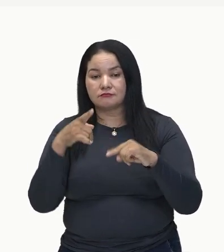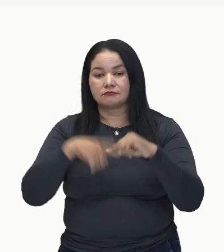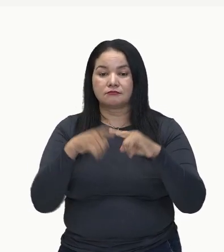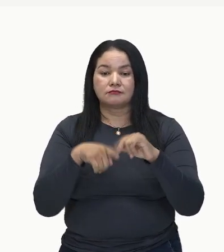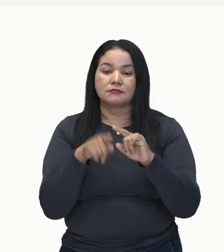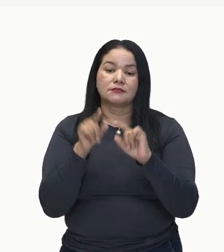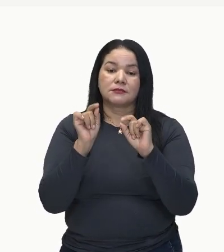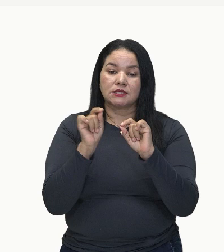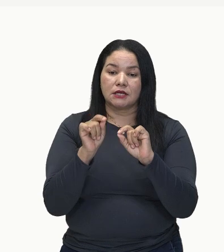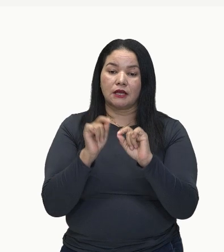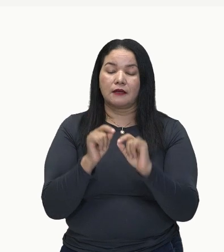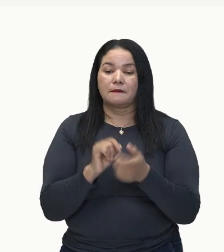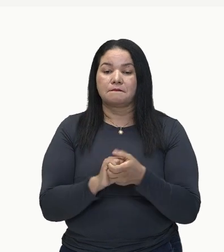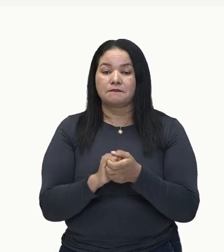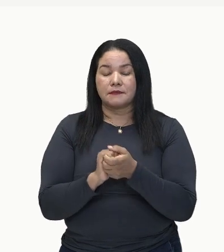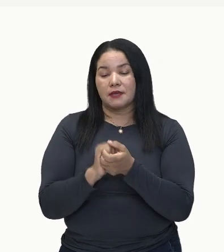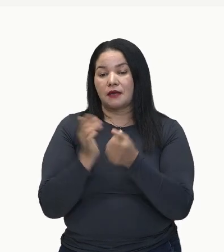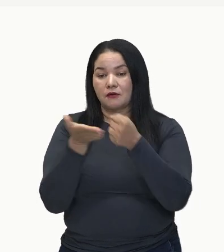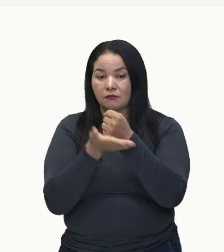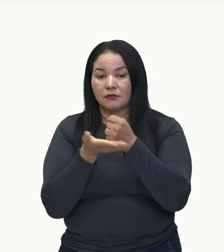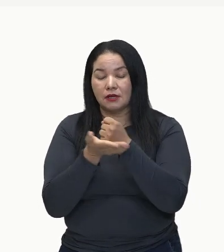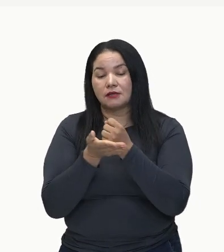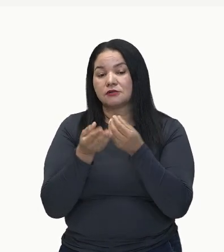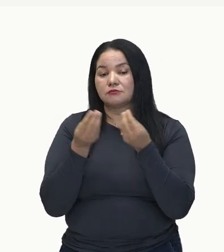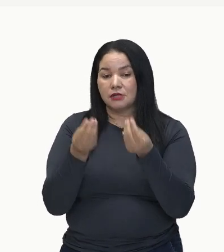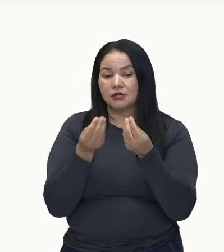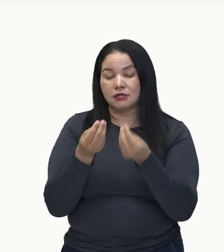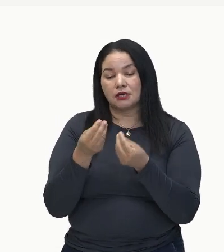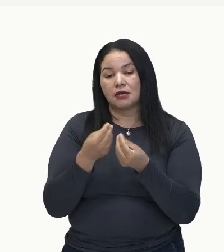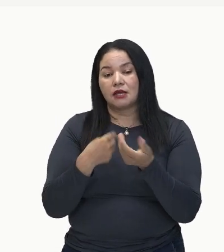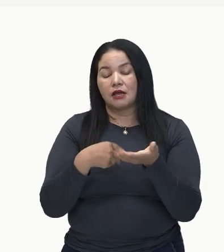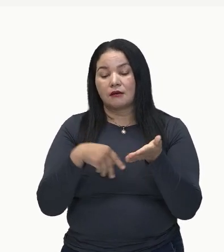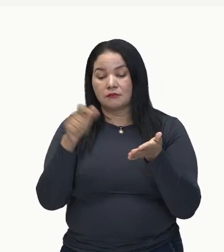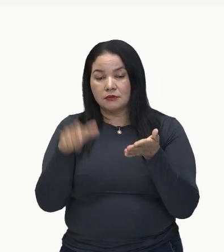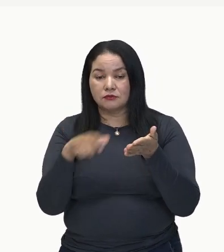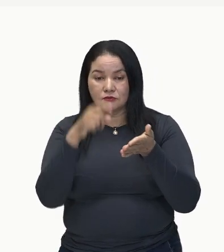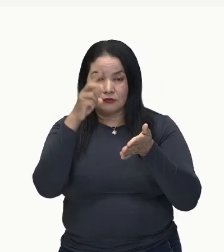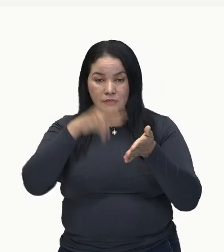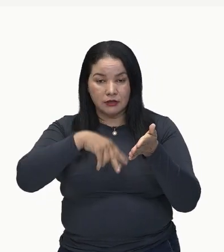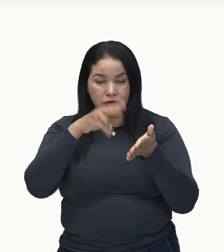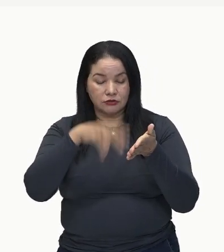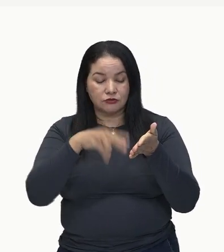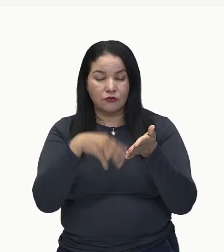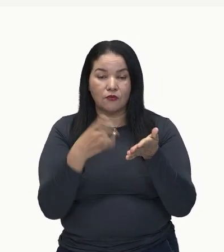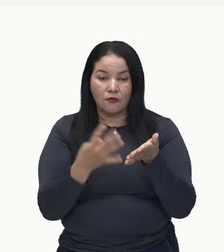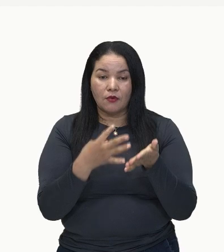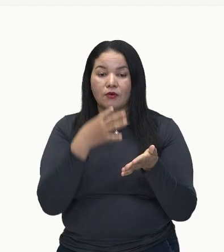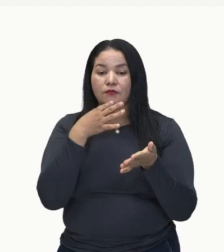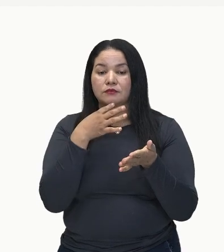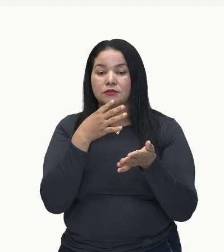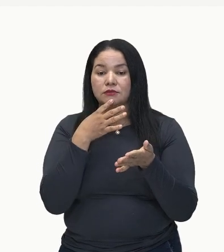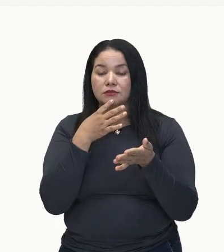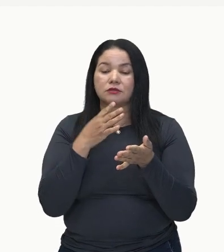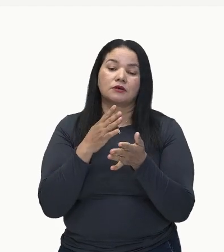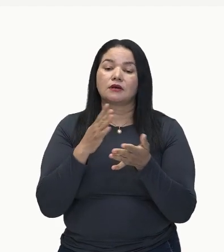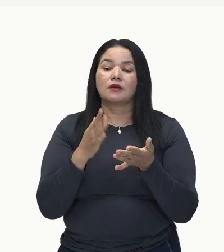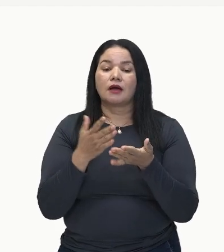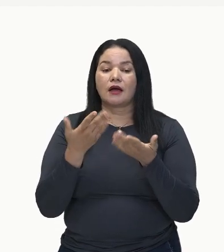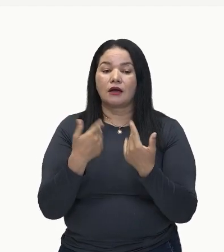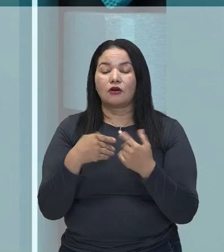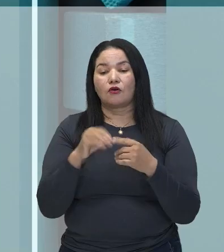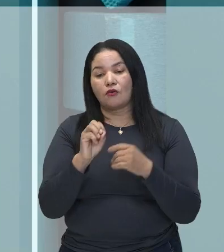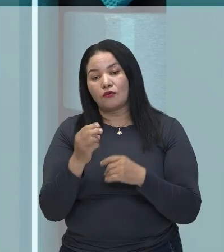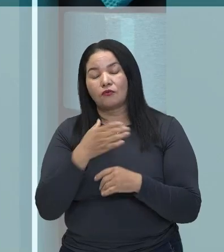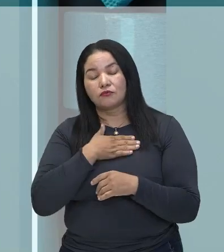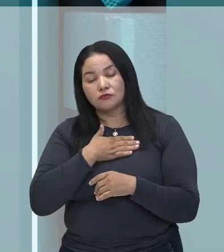fornecer embasamento para que o leitor se sinta convencido em conhecê-lo ou evitá-lo.